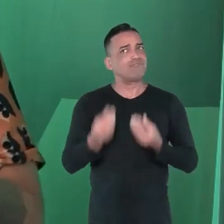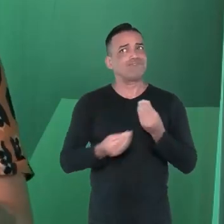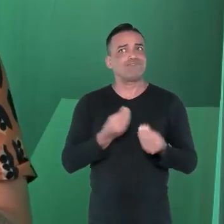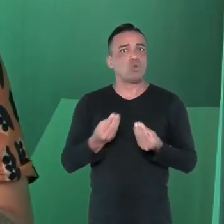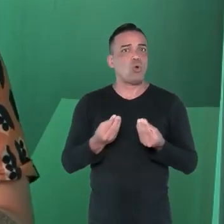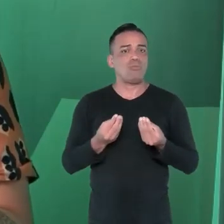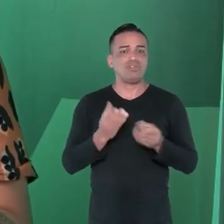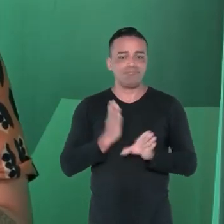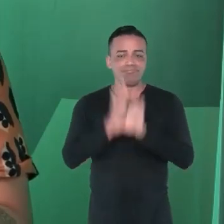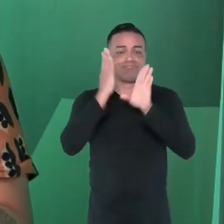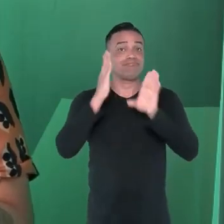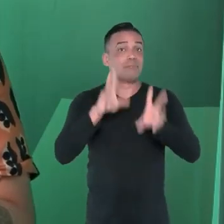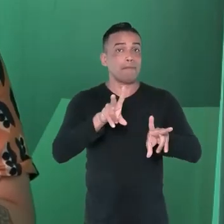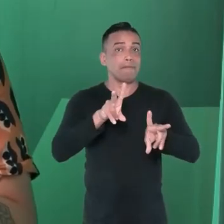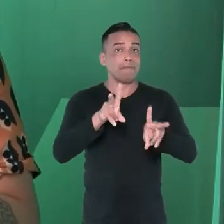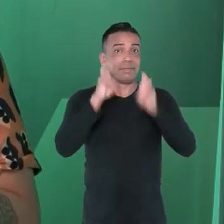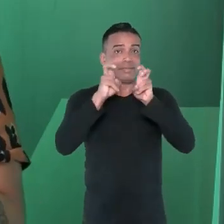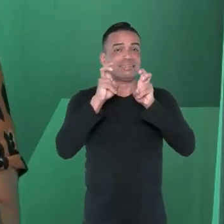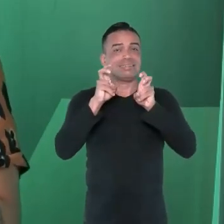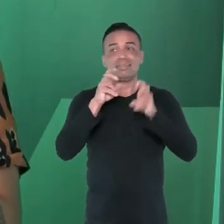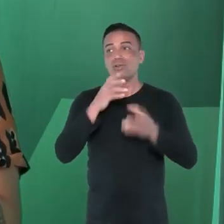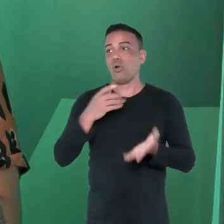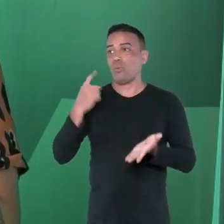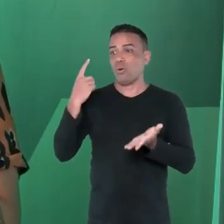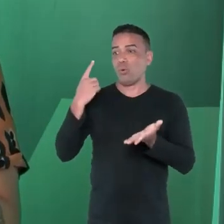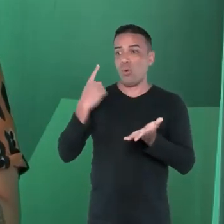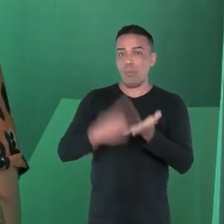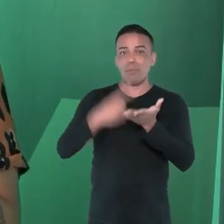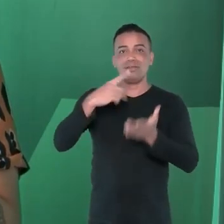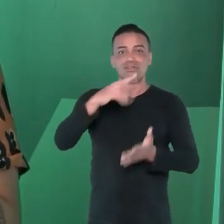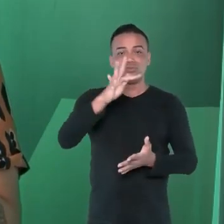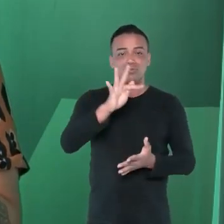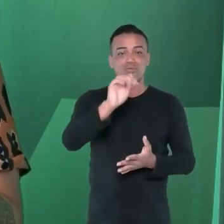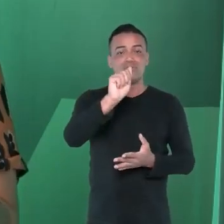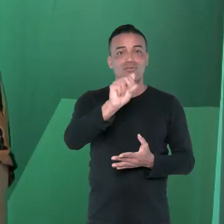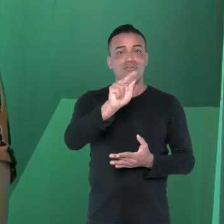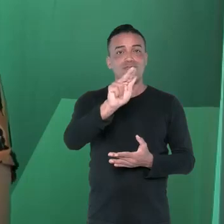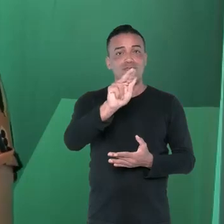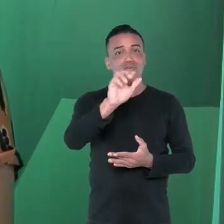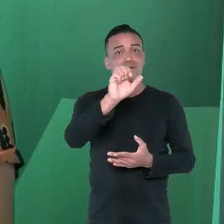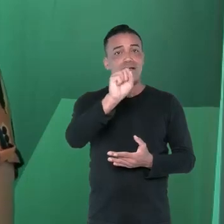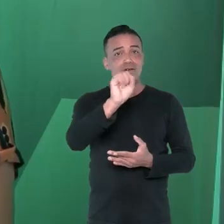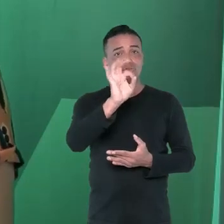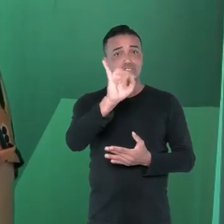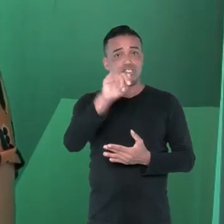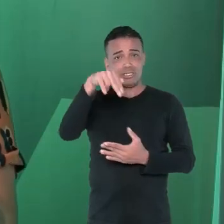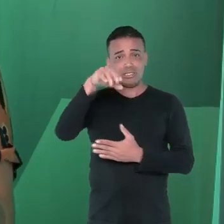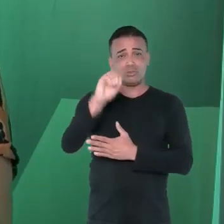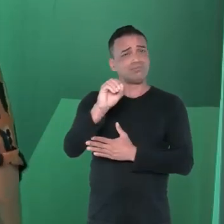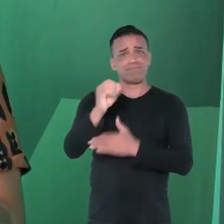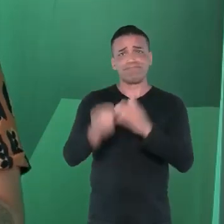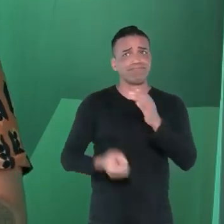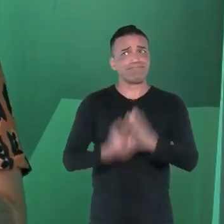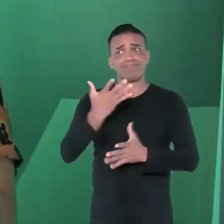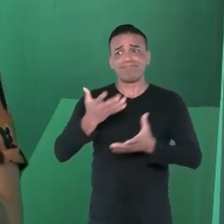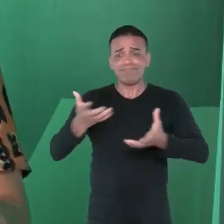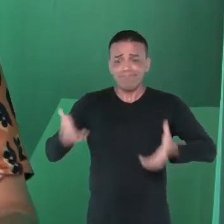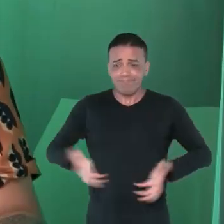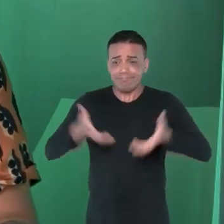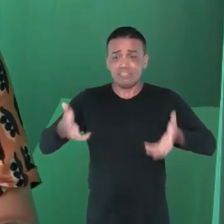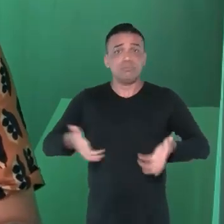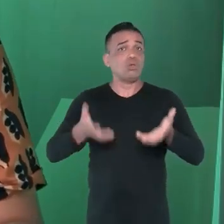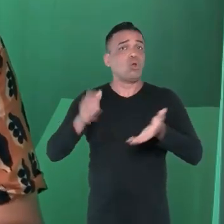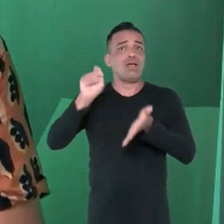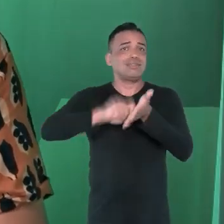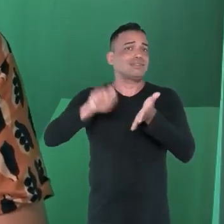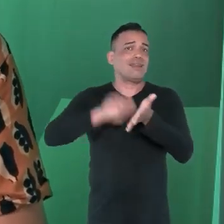isso chegou para você. Como que esse pacto faustiano ele apareceu para você e te inspirou a escrever